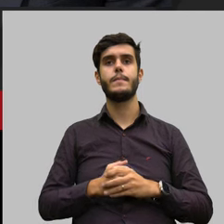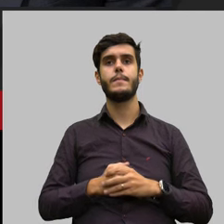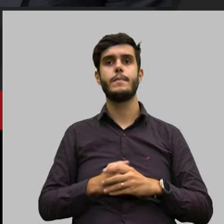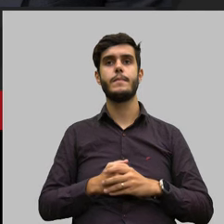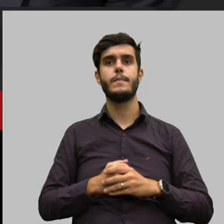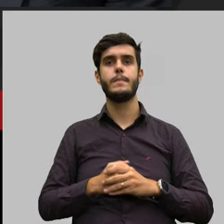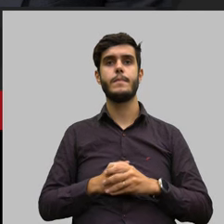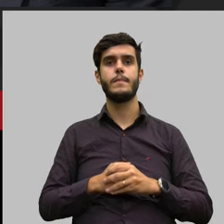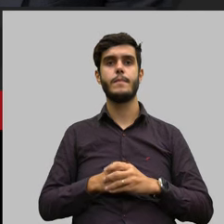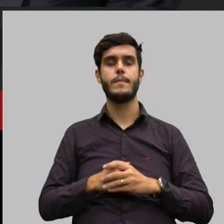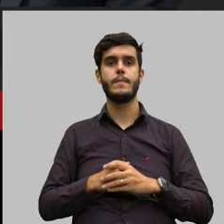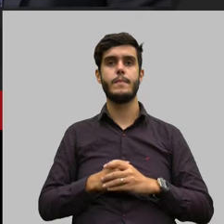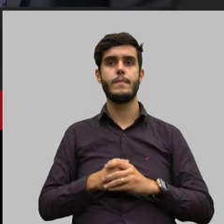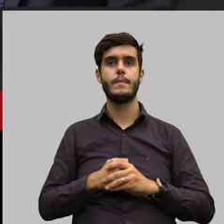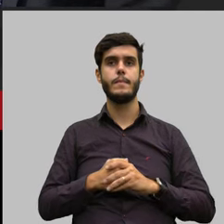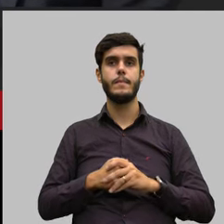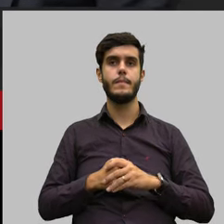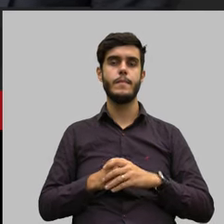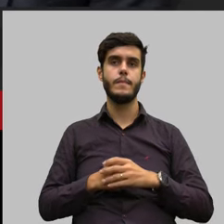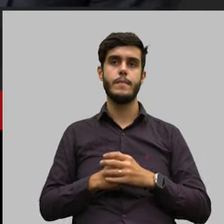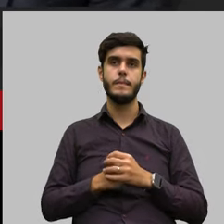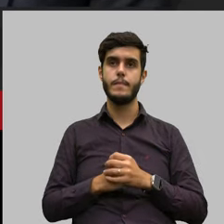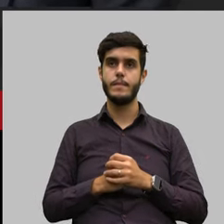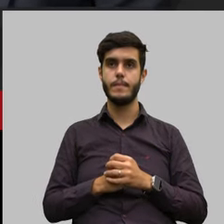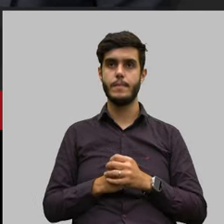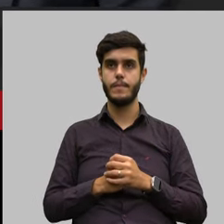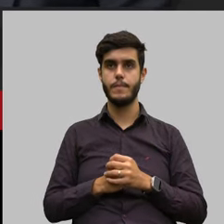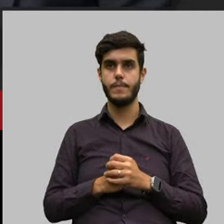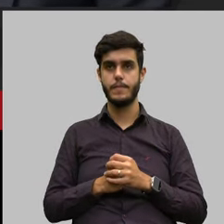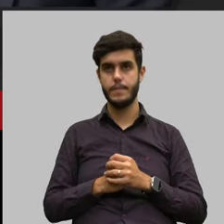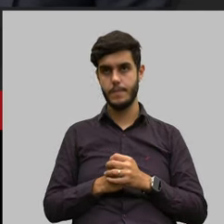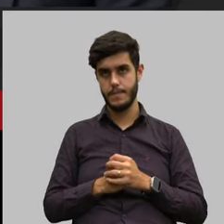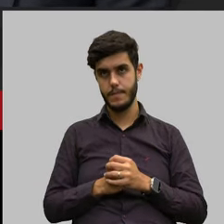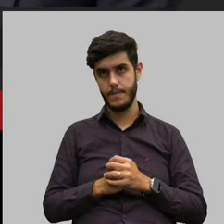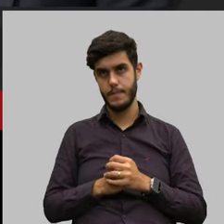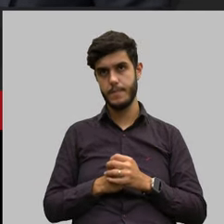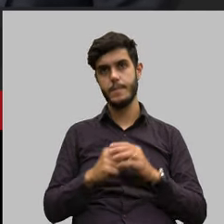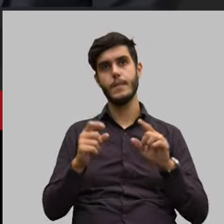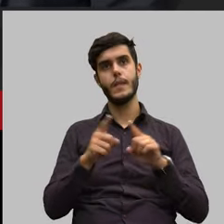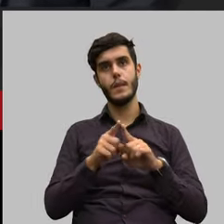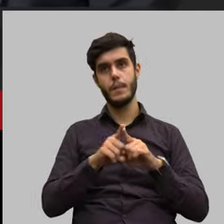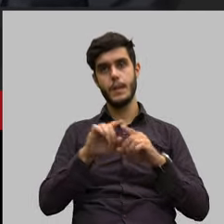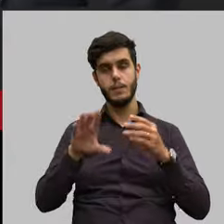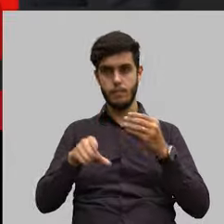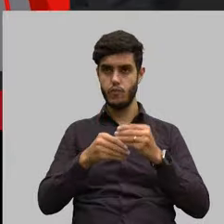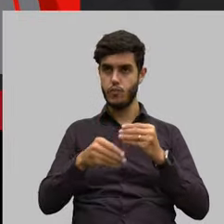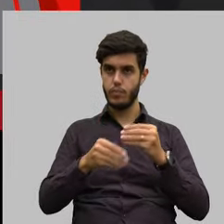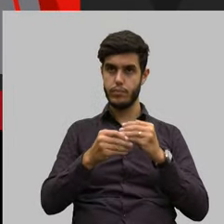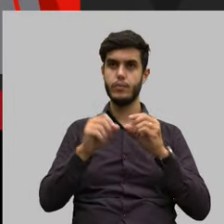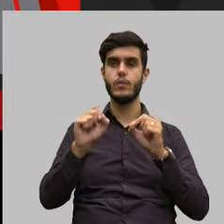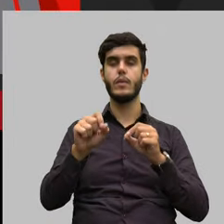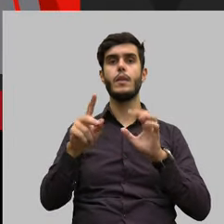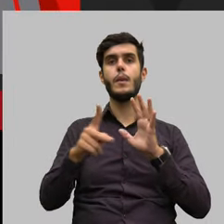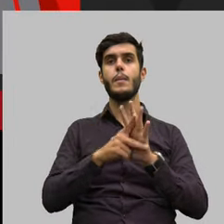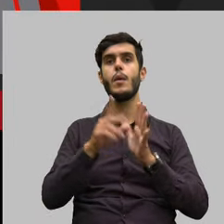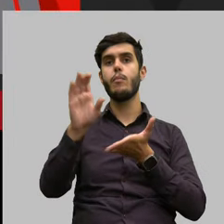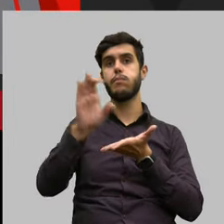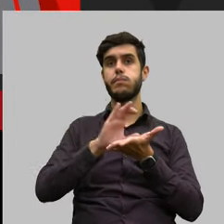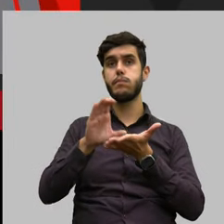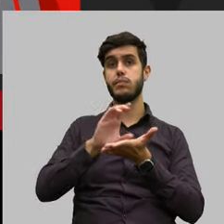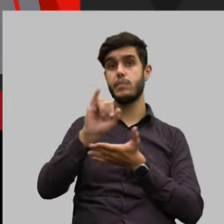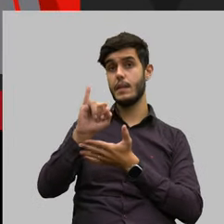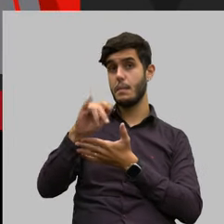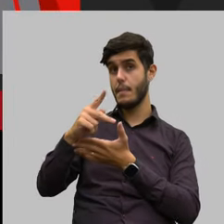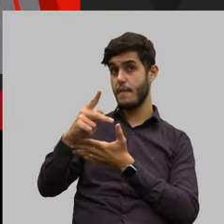só retornar que eu fui mais rápido queria também destacar as arrecadação eh de IPVA